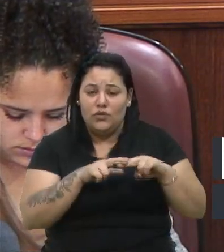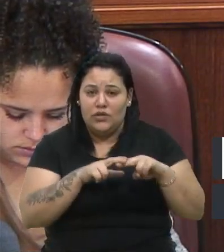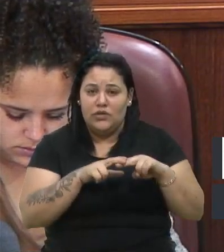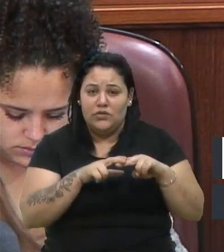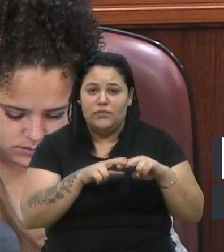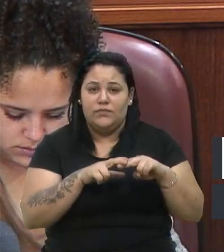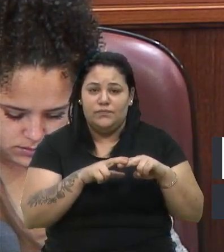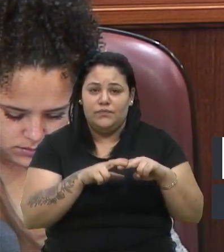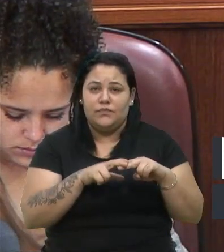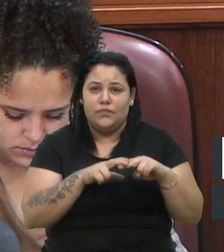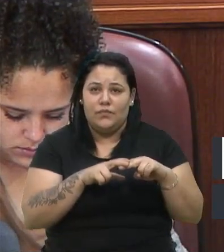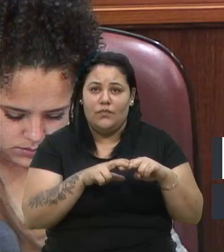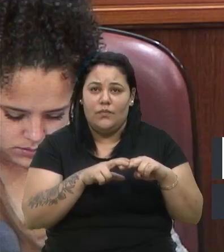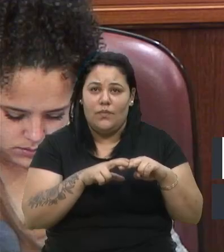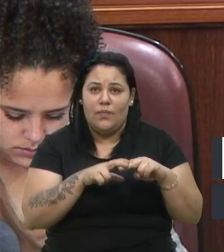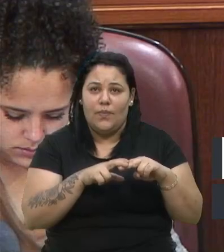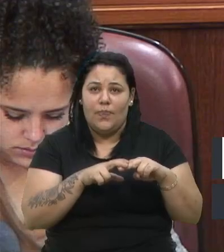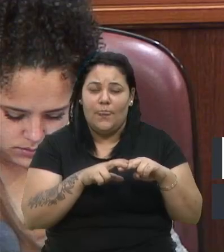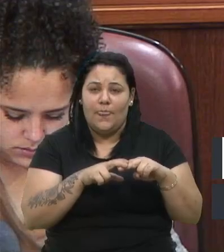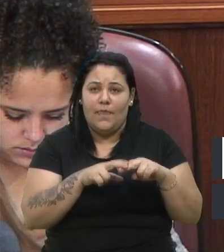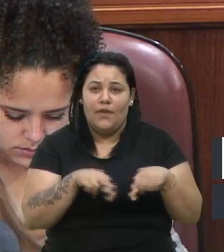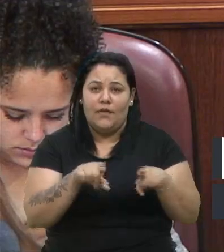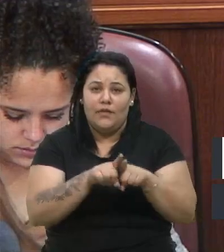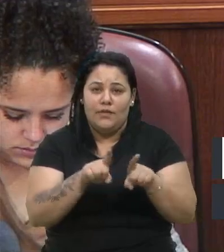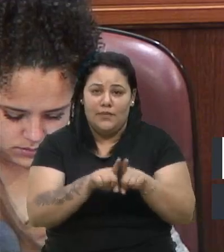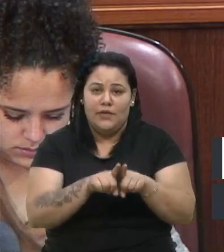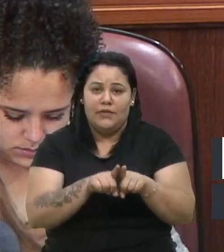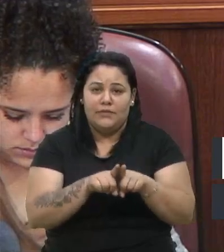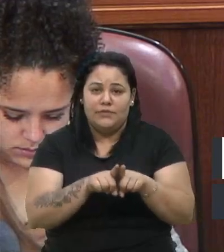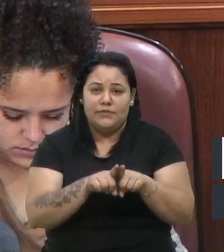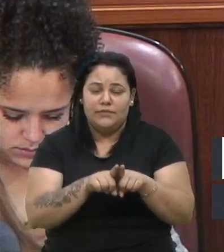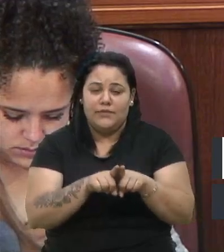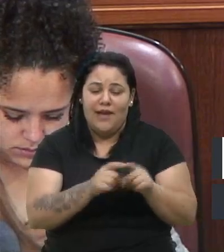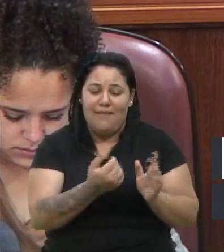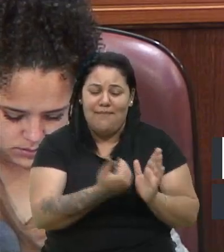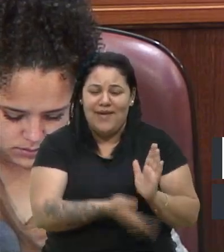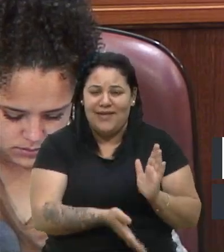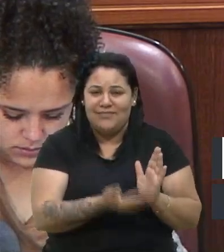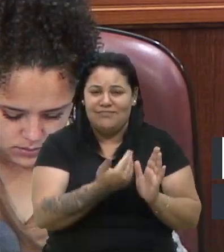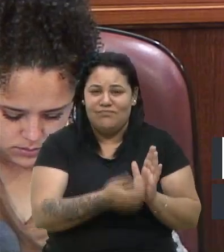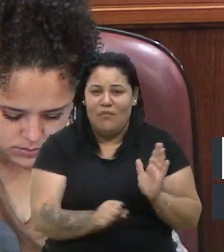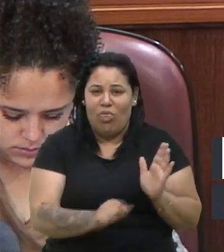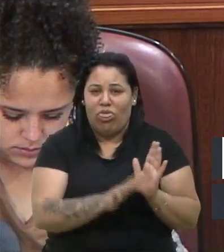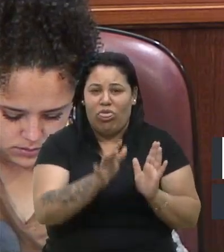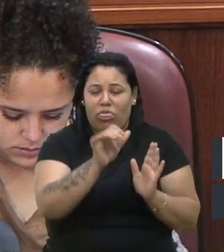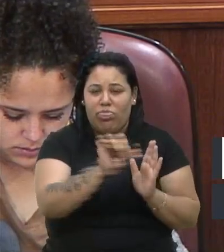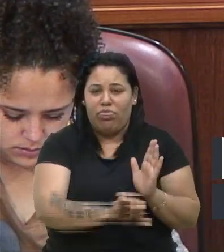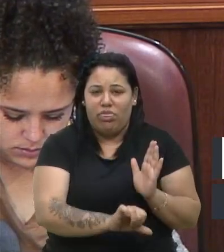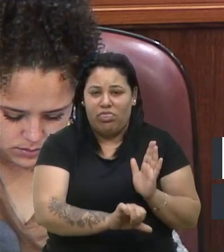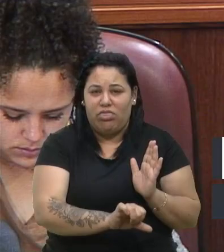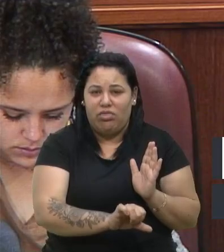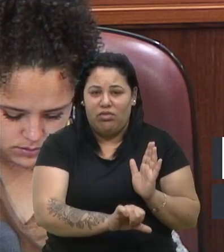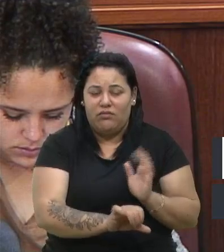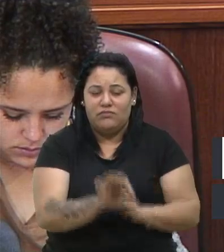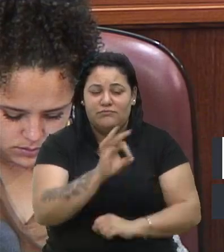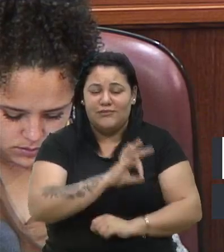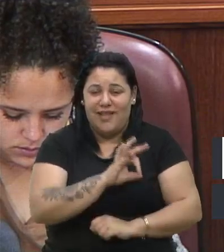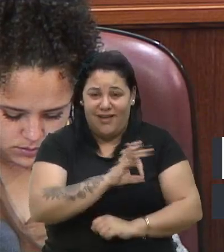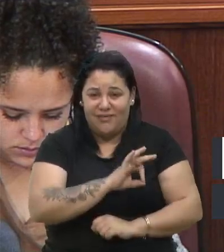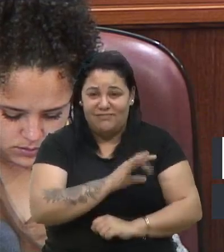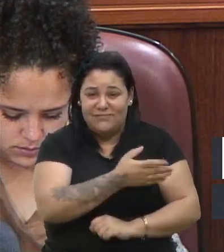somado à questão da desvalorização salarial desses trabalhadores e